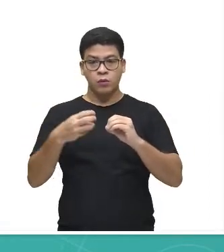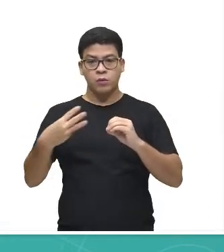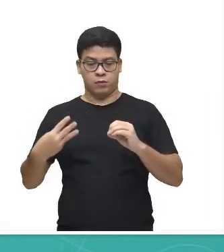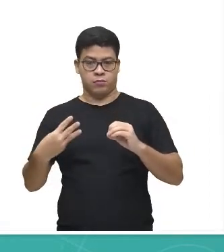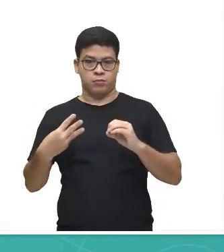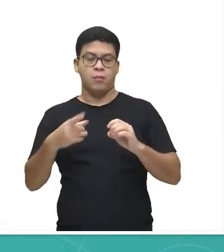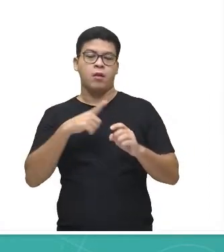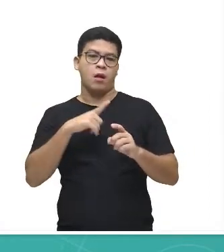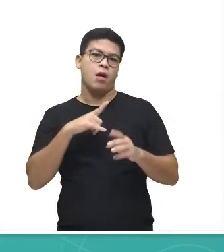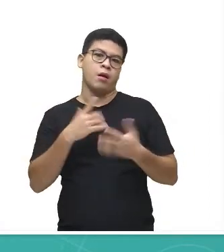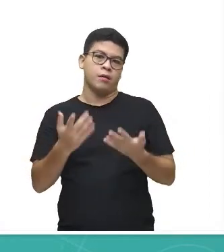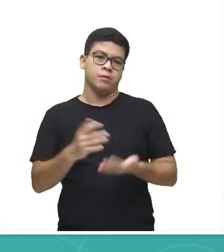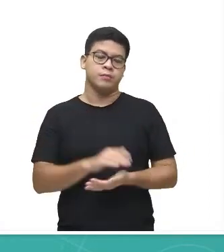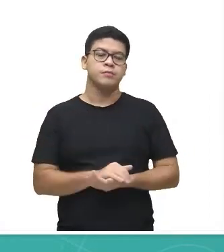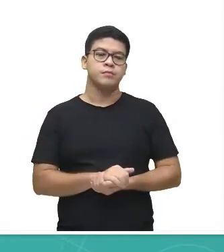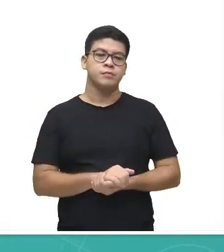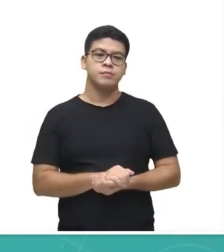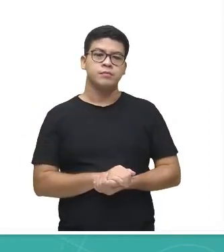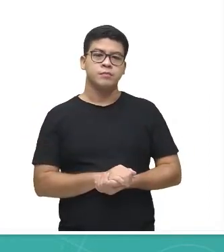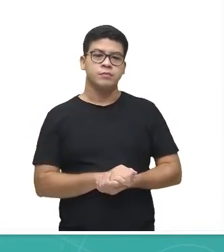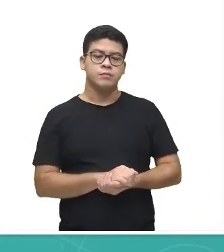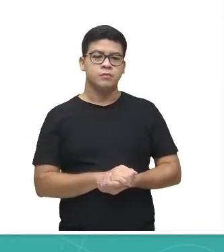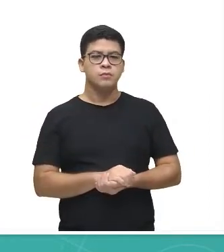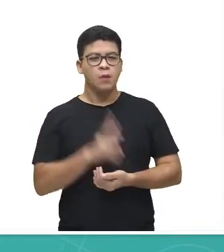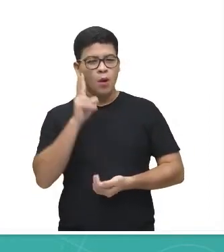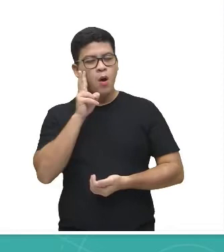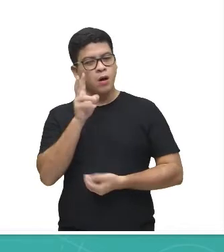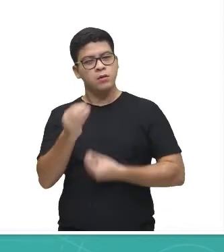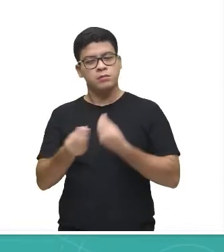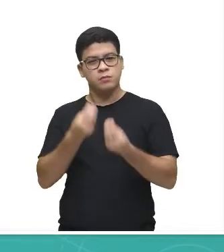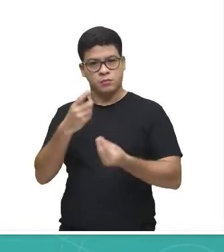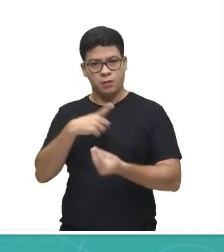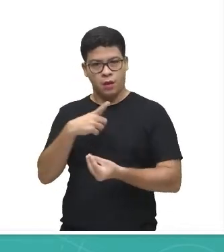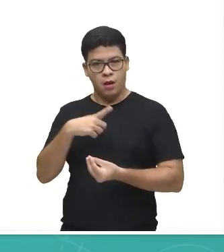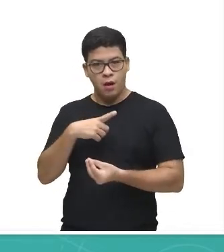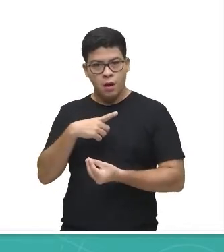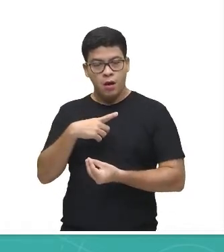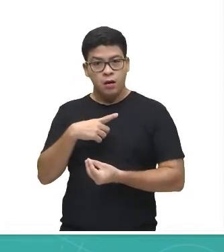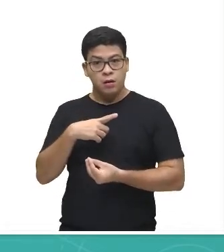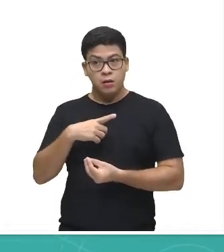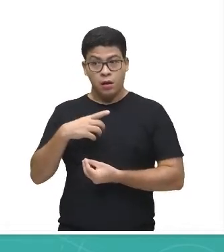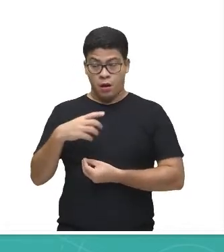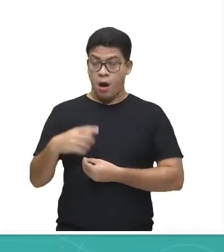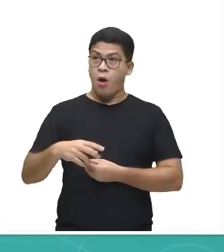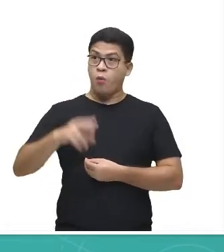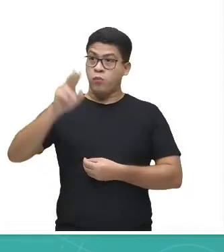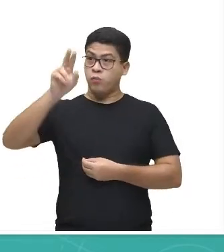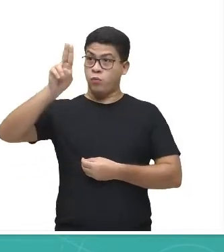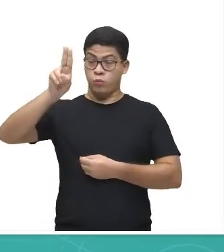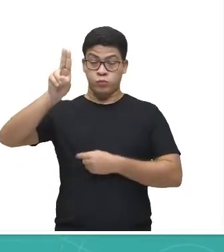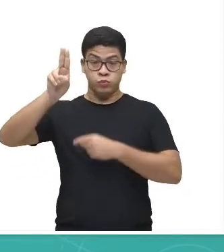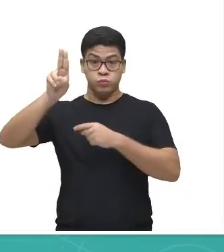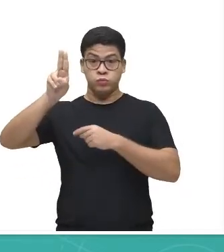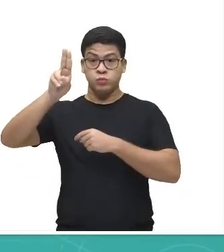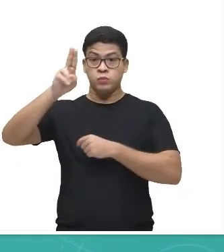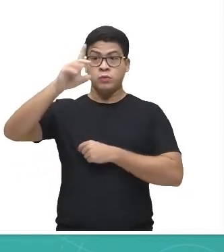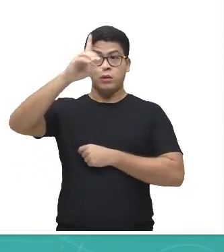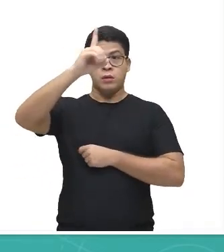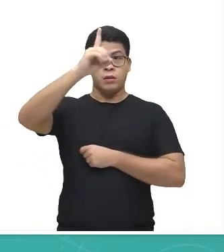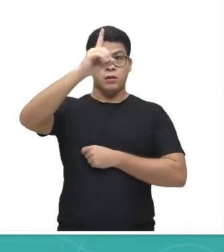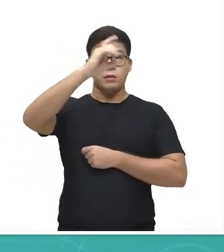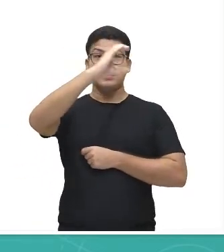tem 2 algarismos, tudo bem? Olha só, esse aqui de cima, ele tem a unidade, a dezena e a